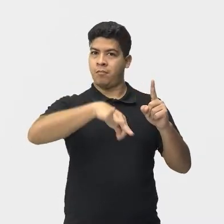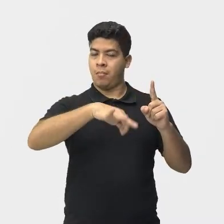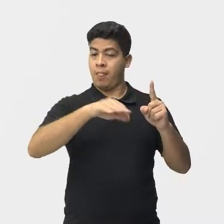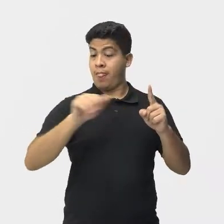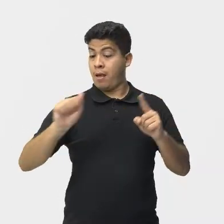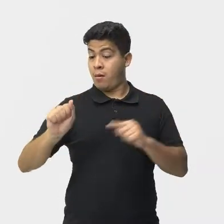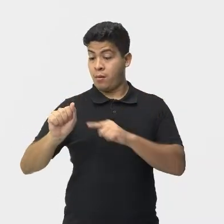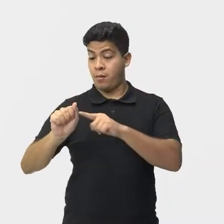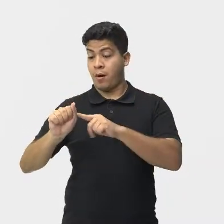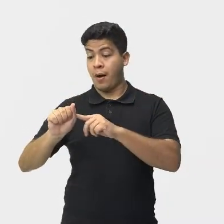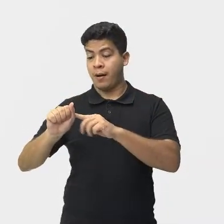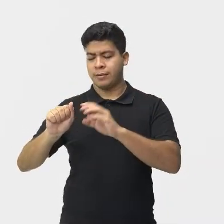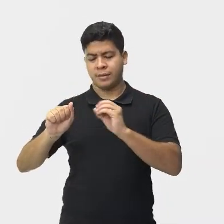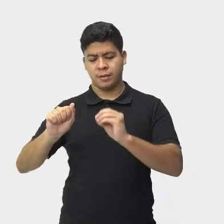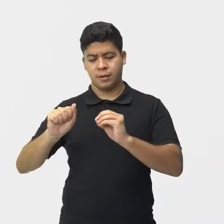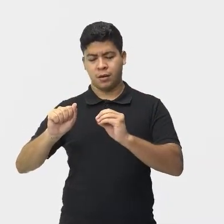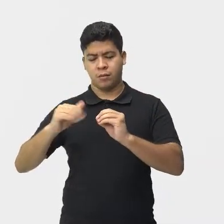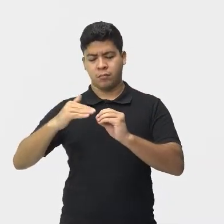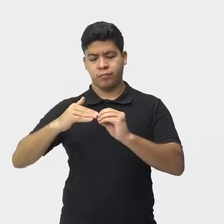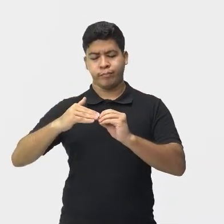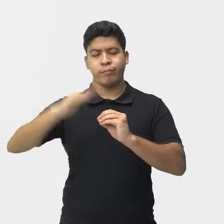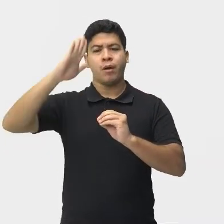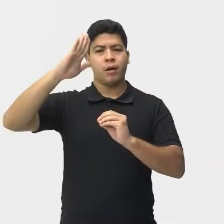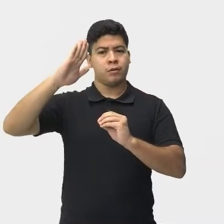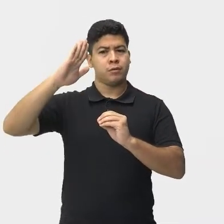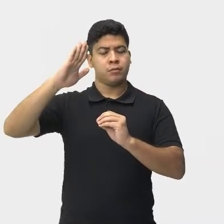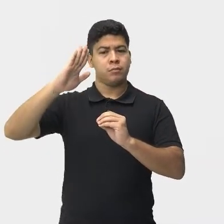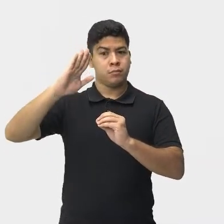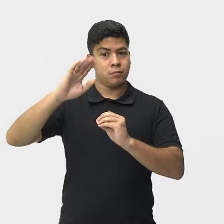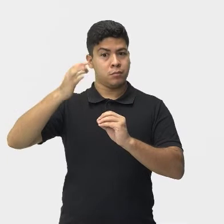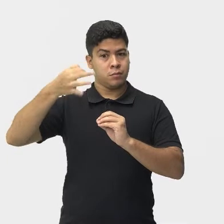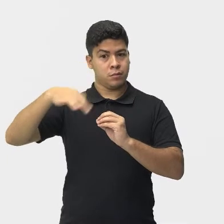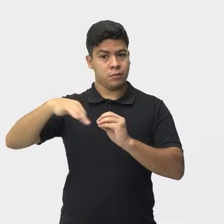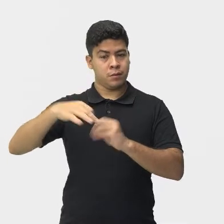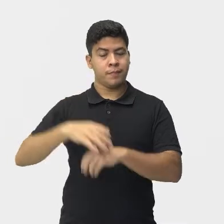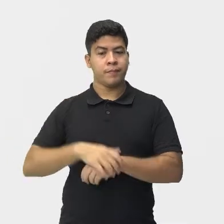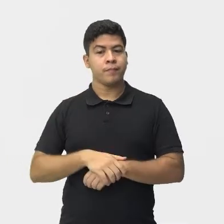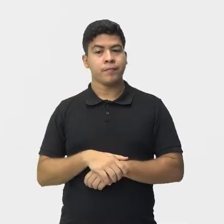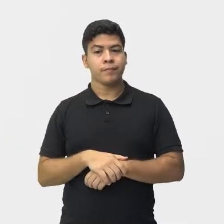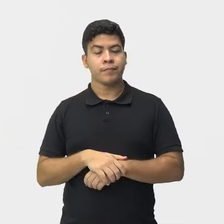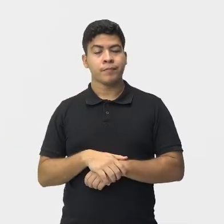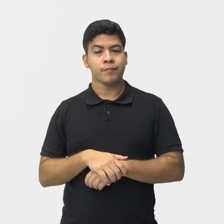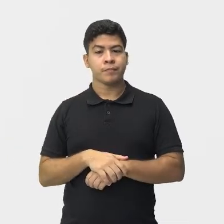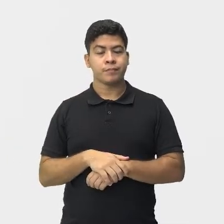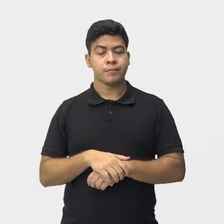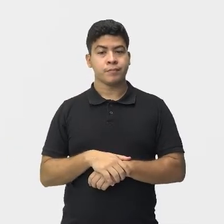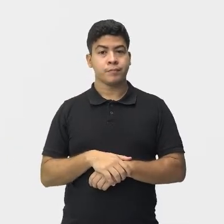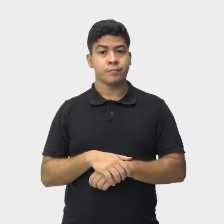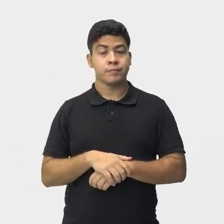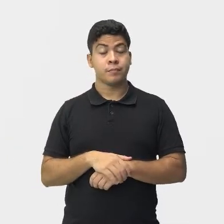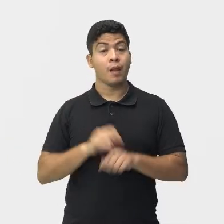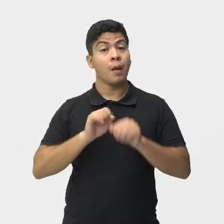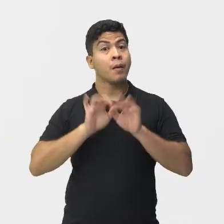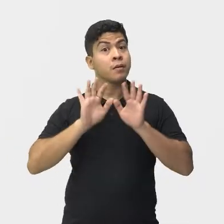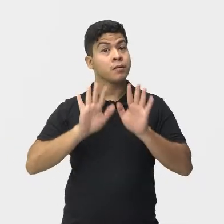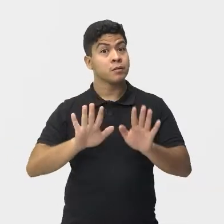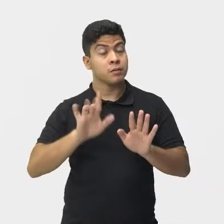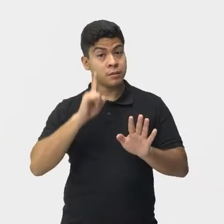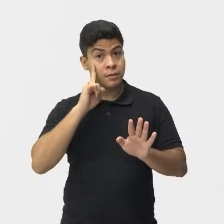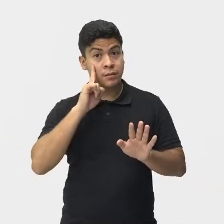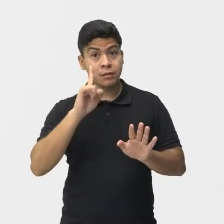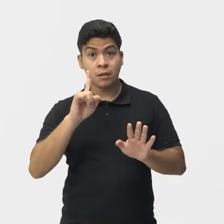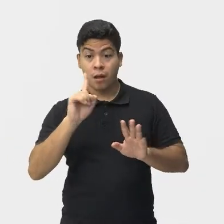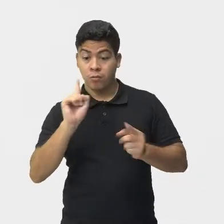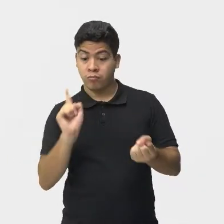zero. Então, nesse caso, com A maior que zero, o gráfico da função é uma reta crescente. E a